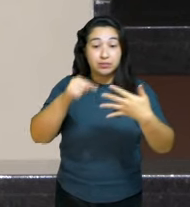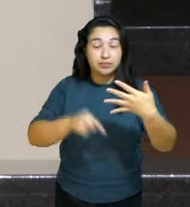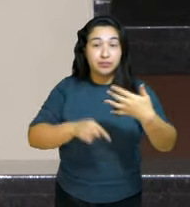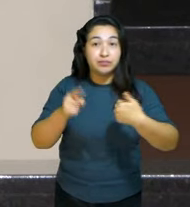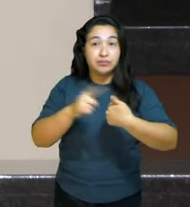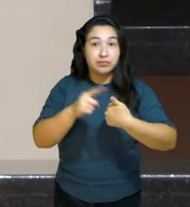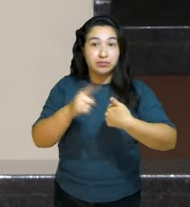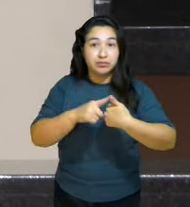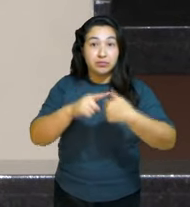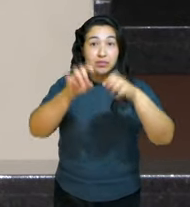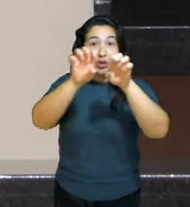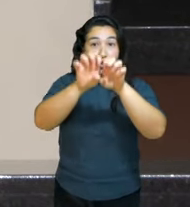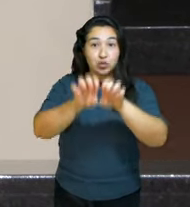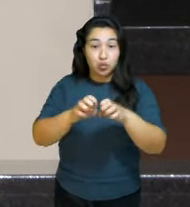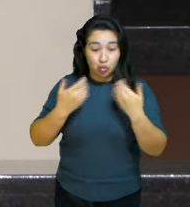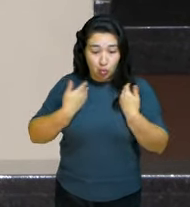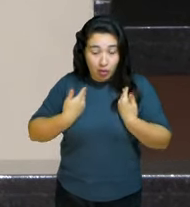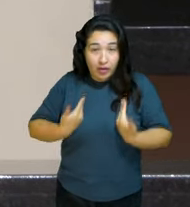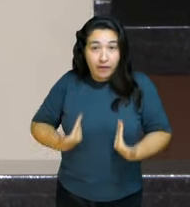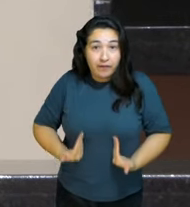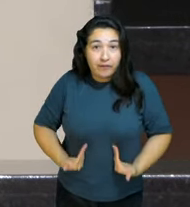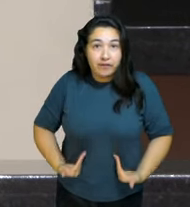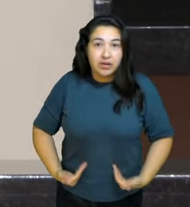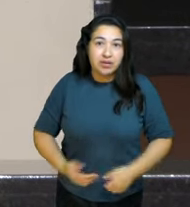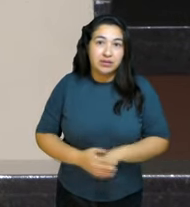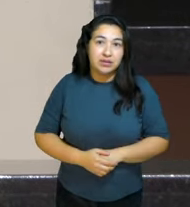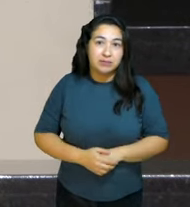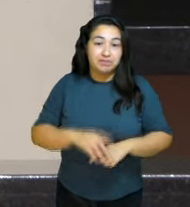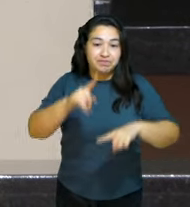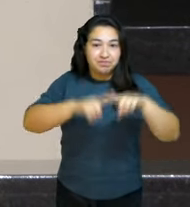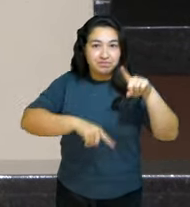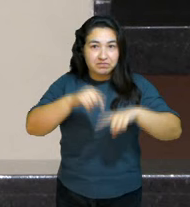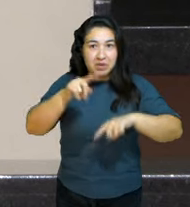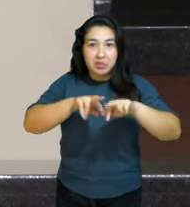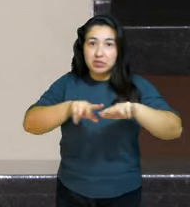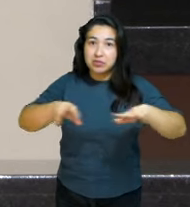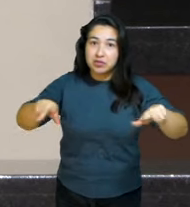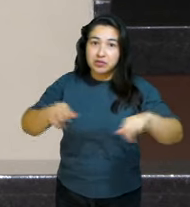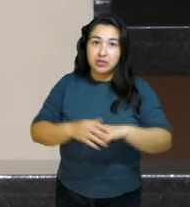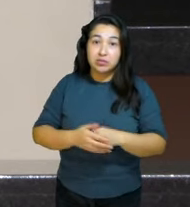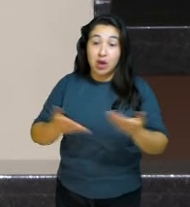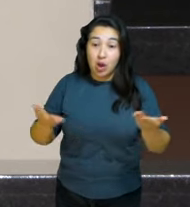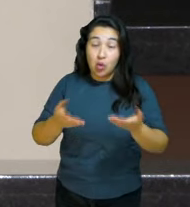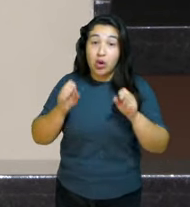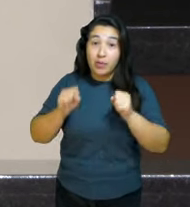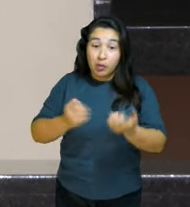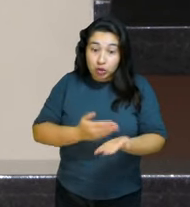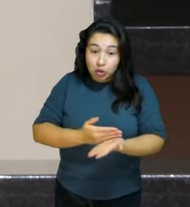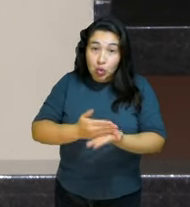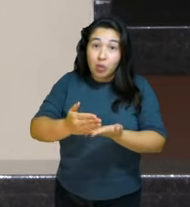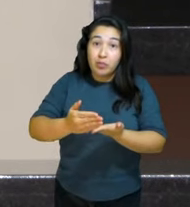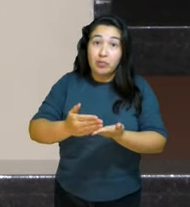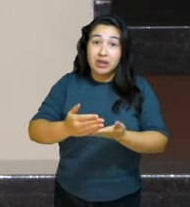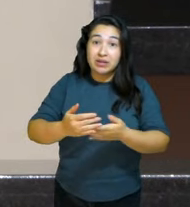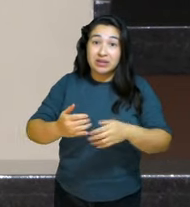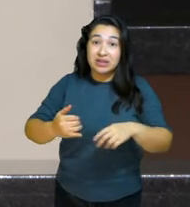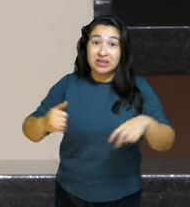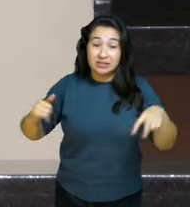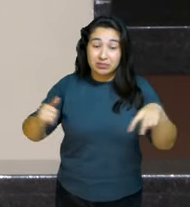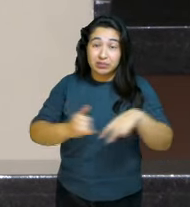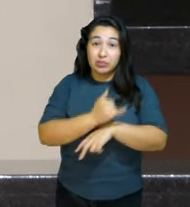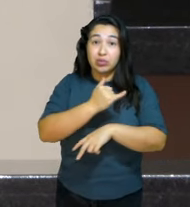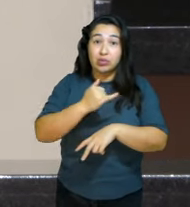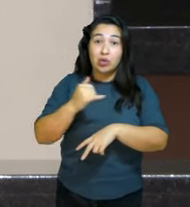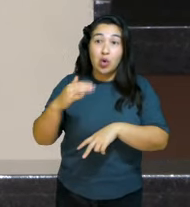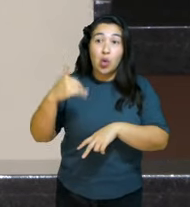estrutura física, equipamentos. Nós estamos à beira de um colapso no esporte catarinense, a partir da próxima